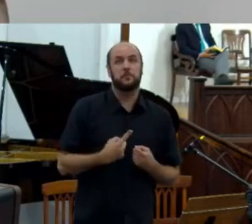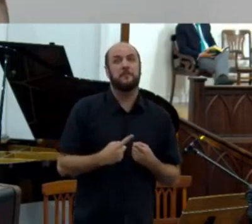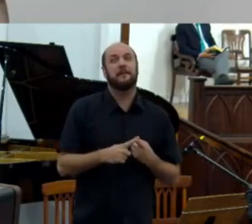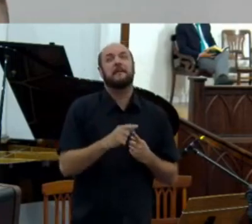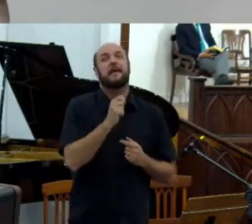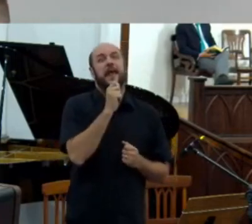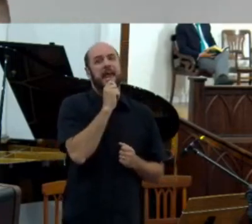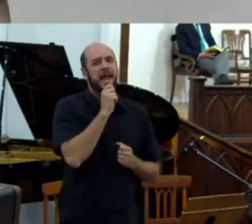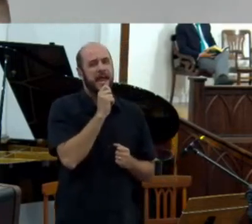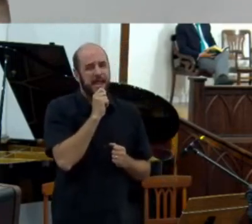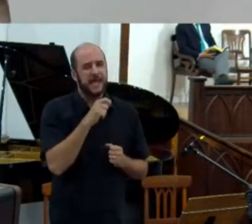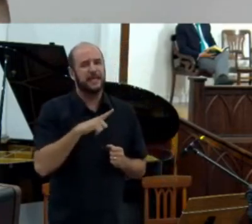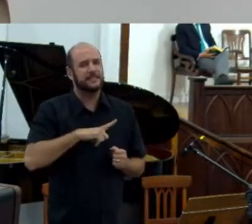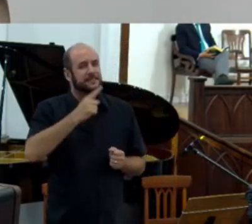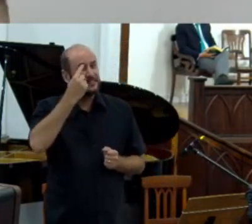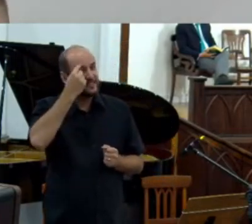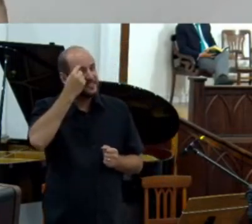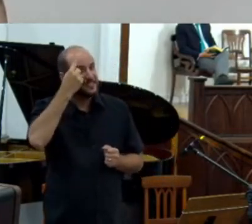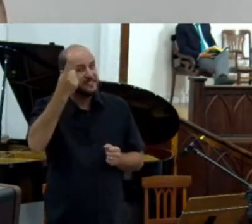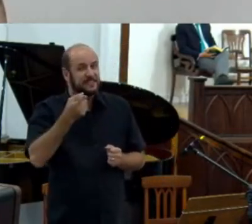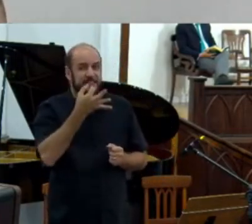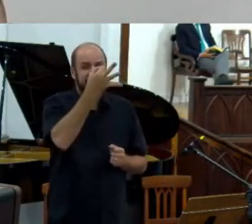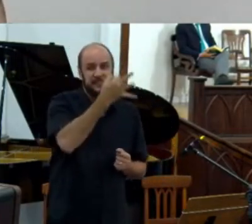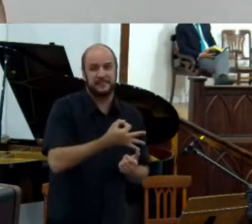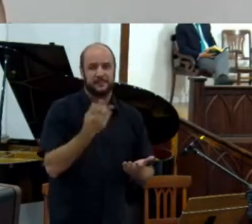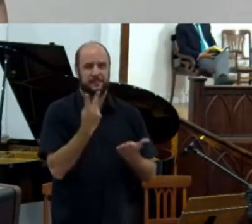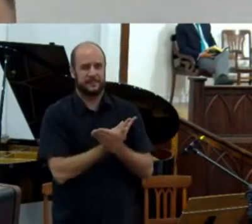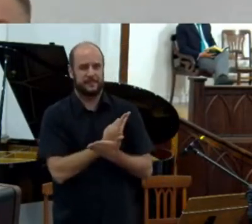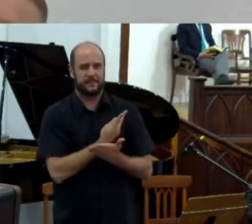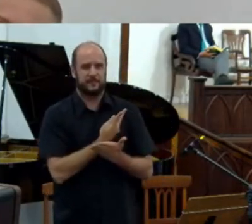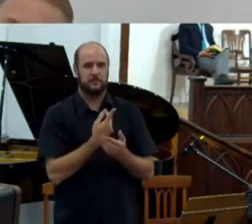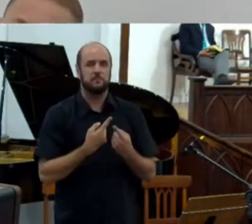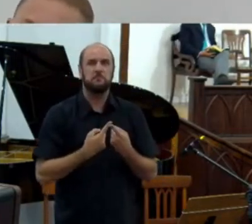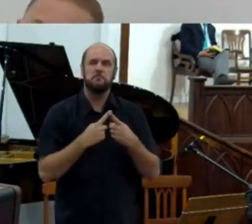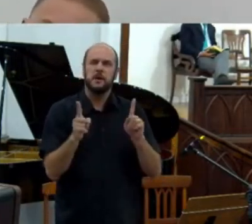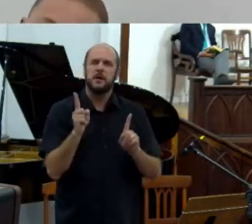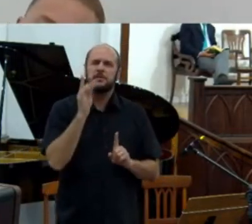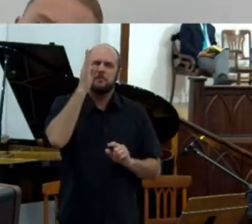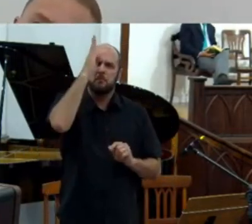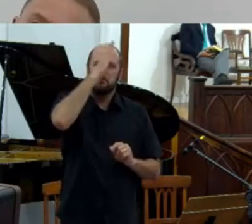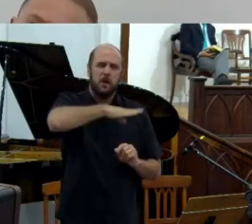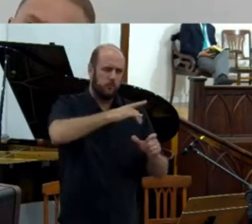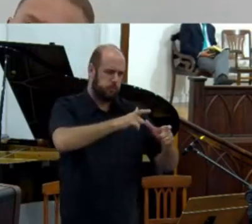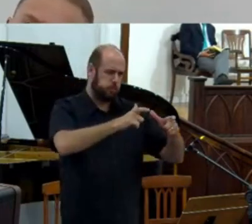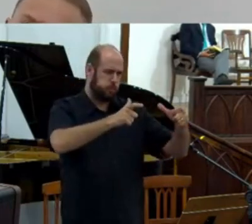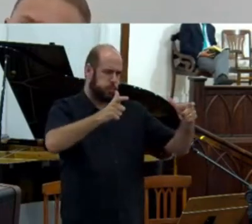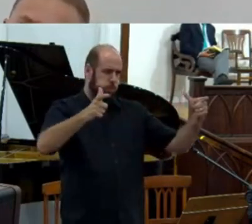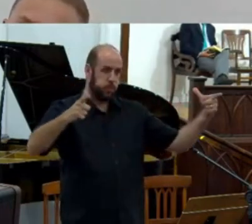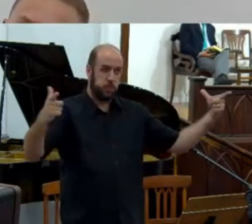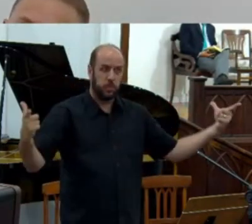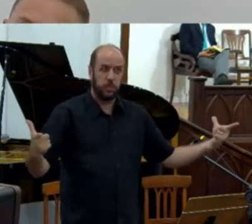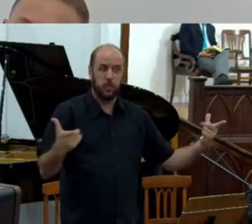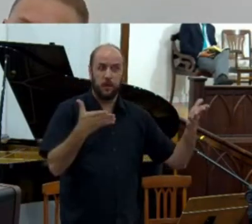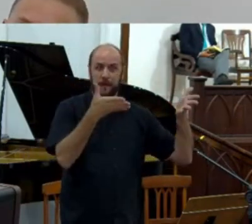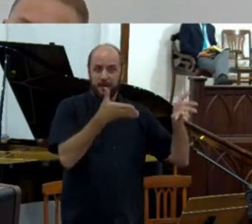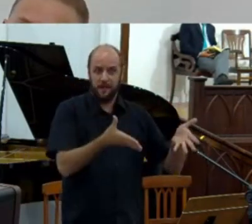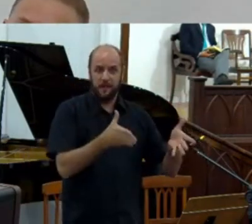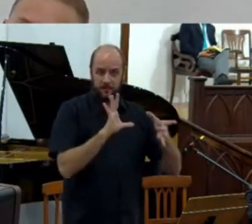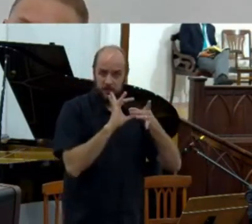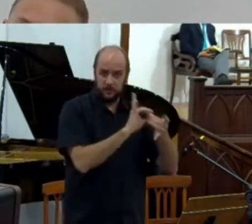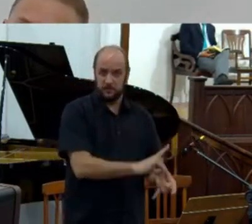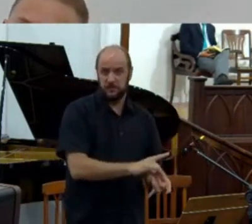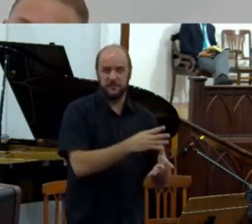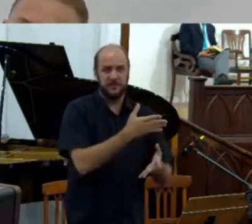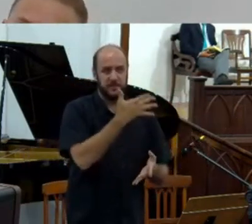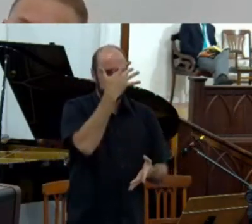existia algum senso daquilo que é certo, o que é errado. Mas a maldade se multiplicou a tal ponto nesse cenário, que